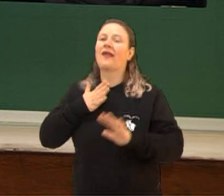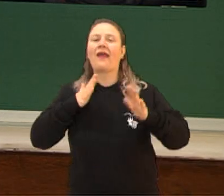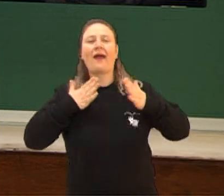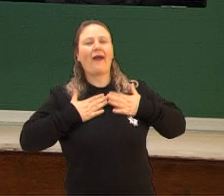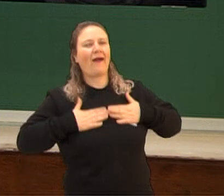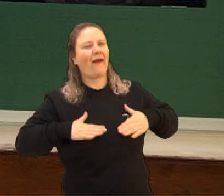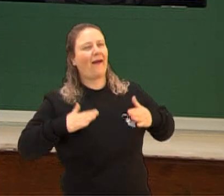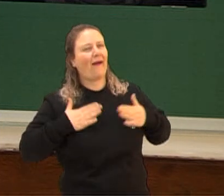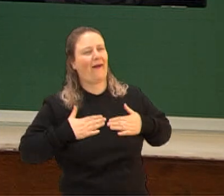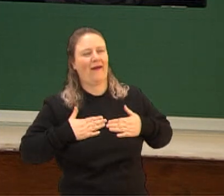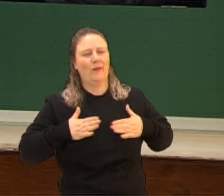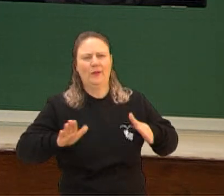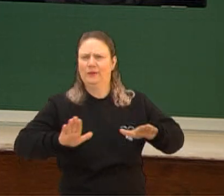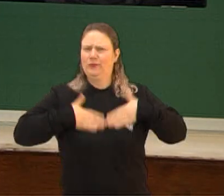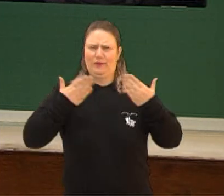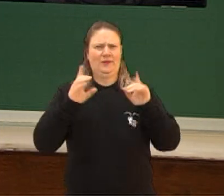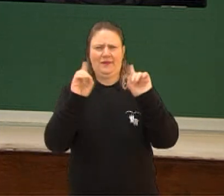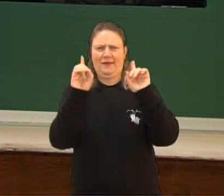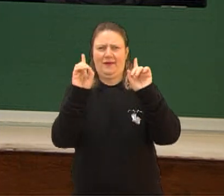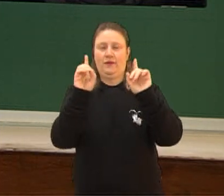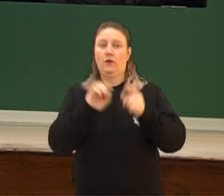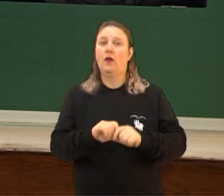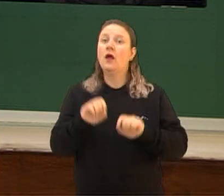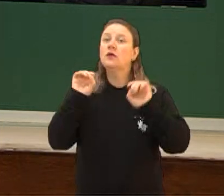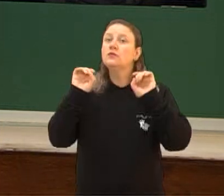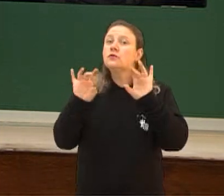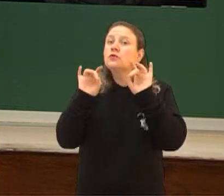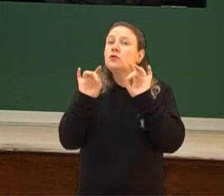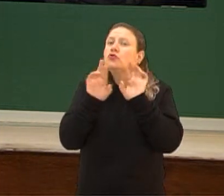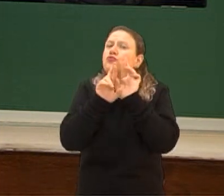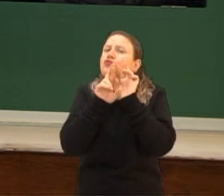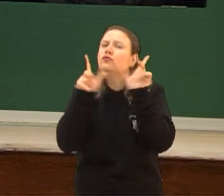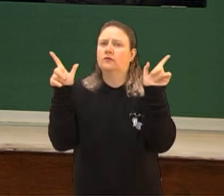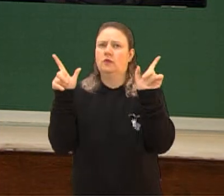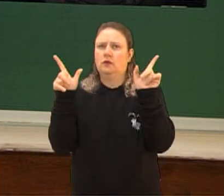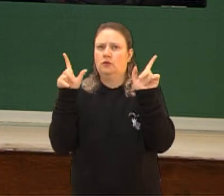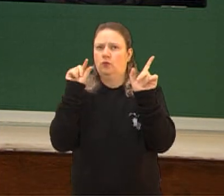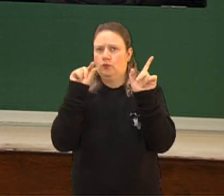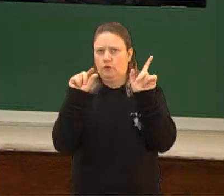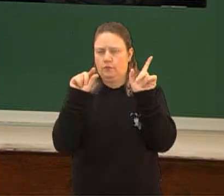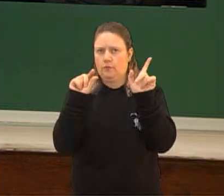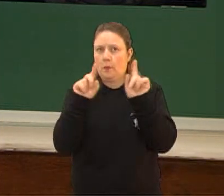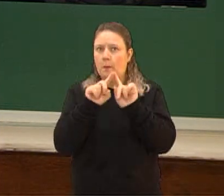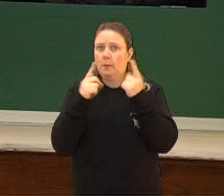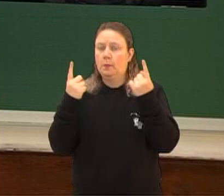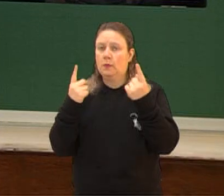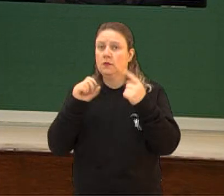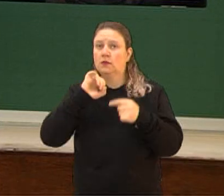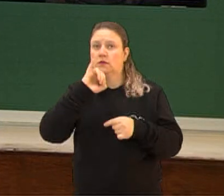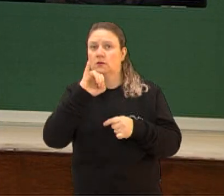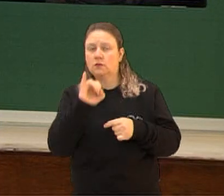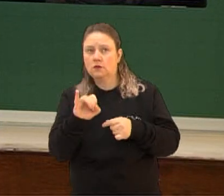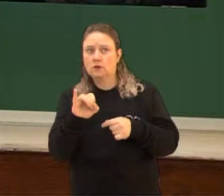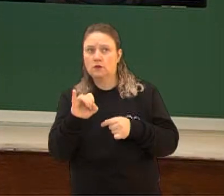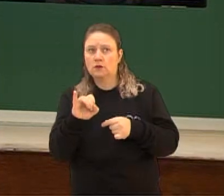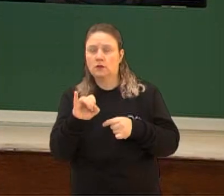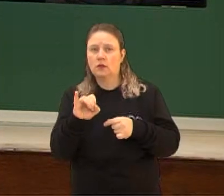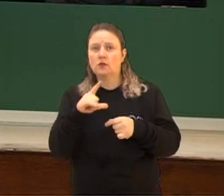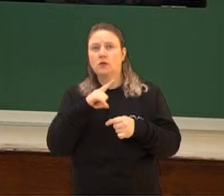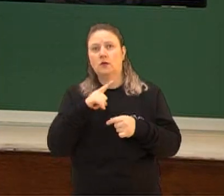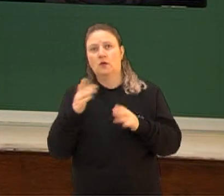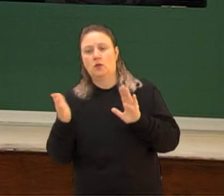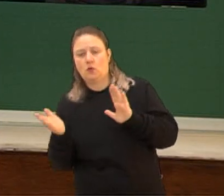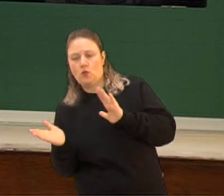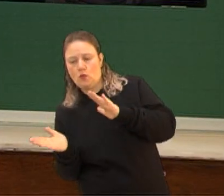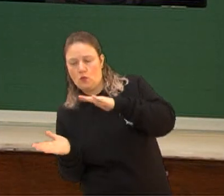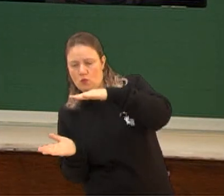não é assustadora. A figura é um pouquinho diferente daquilo que a gente vem trabalhando. Mas se você projetar essa figura horizontal, colocar